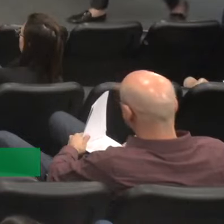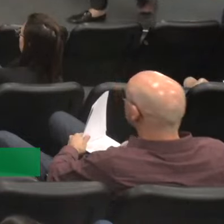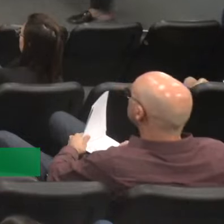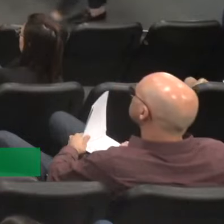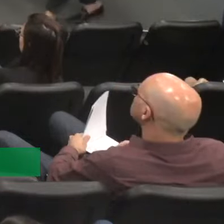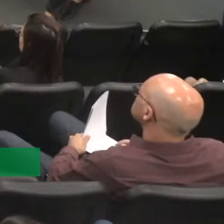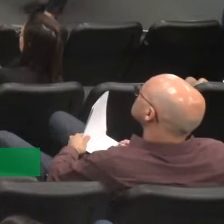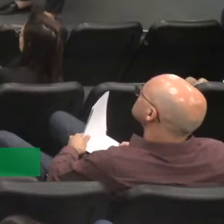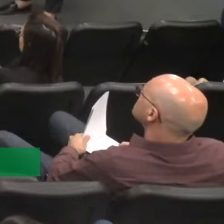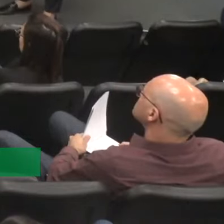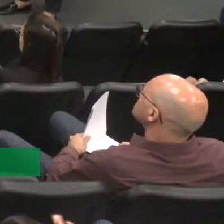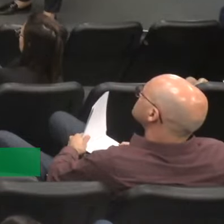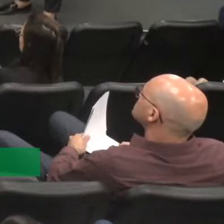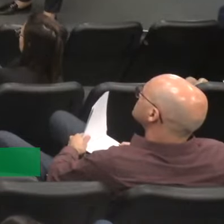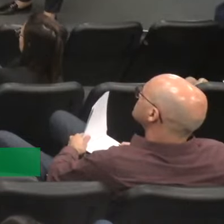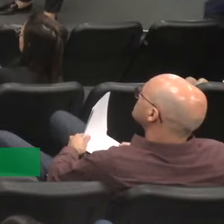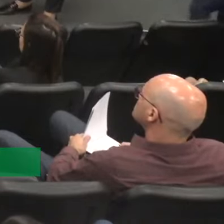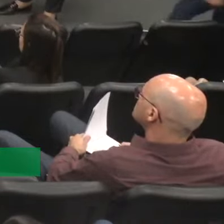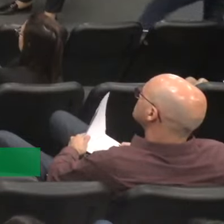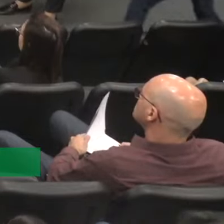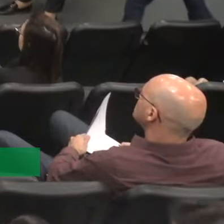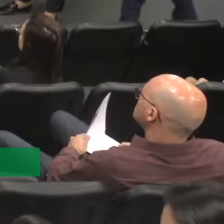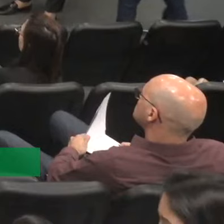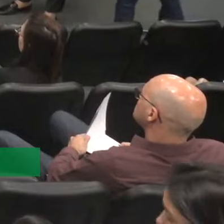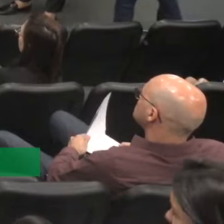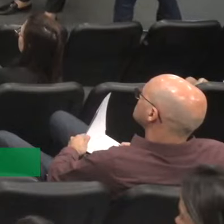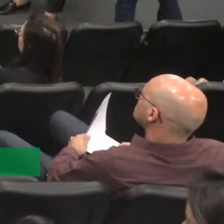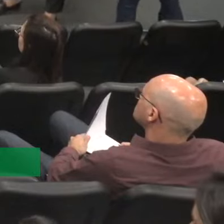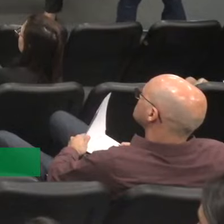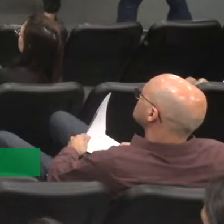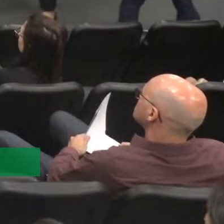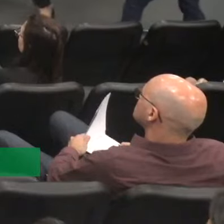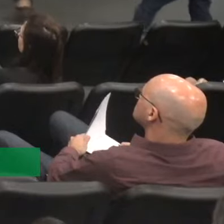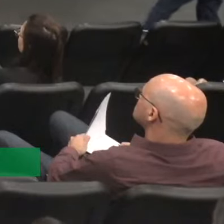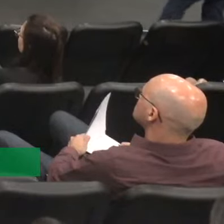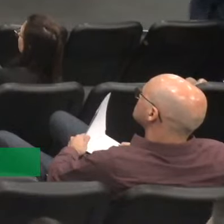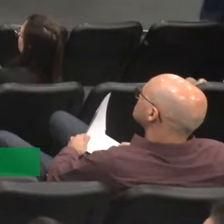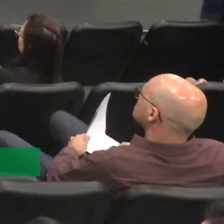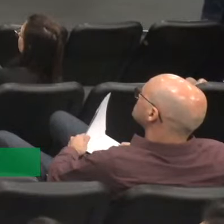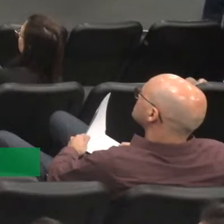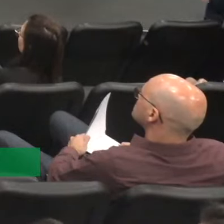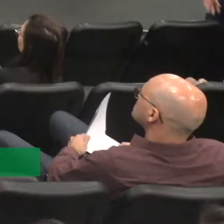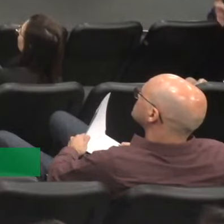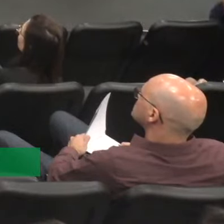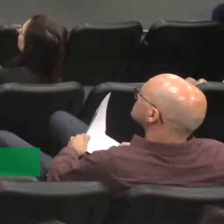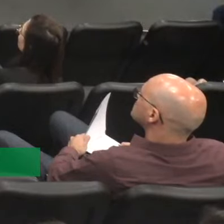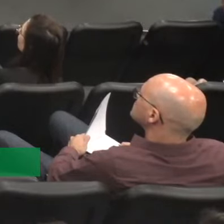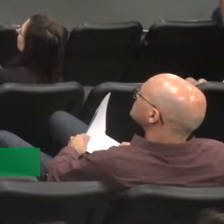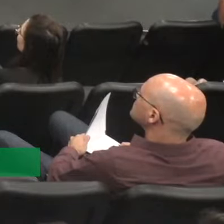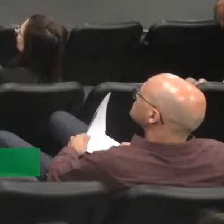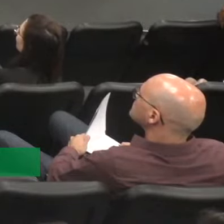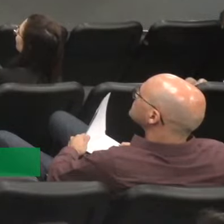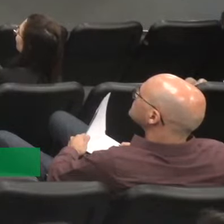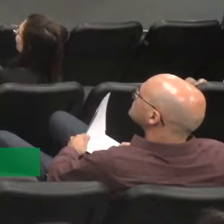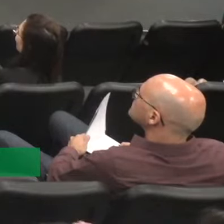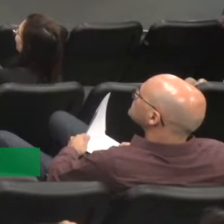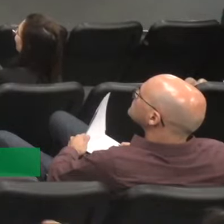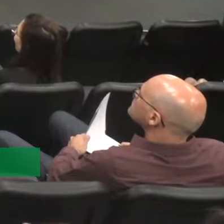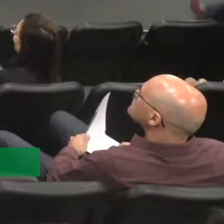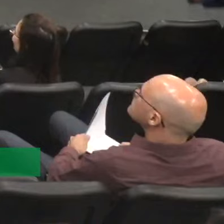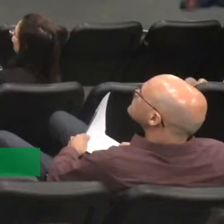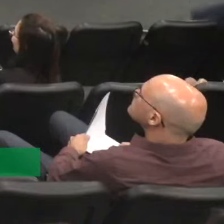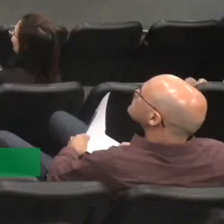ser. Não, pode ser. É que ela... Eu tinha... Pessoal, vai ter uma troca, tá? A doutora